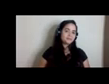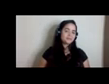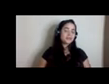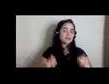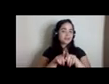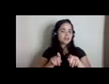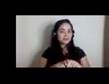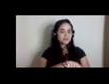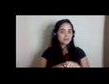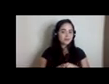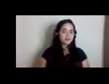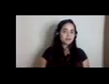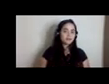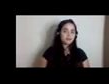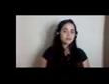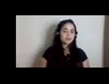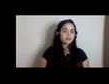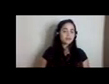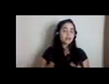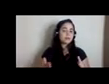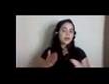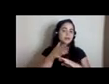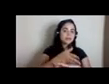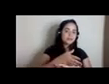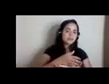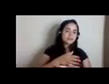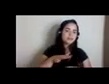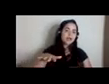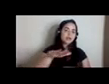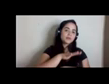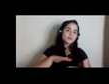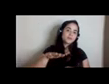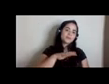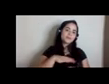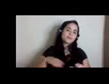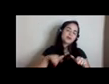Ao mesmo tempo, para a inserção no mercado de trabalho,